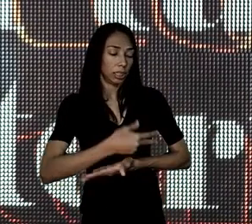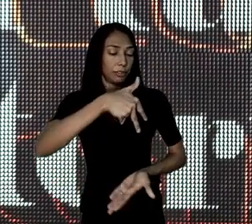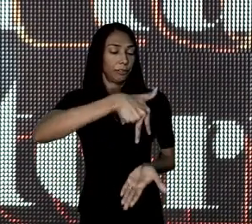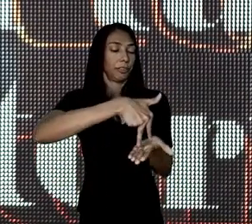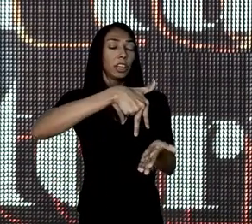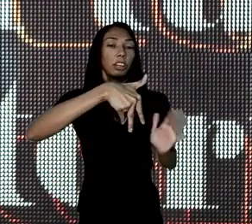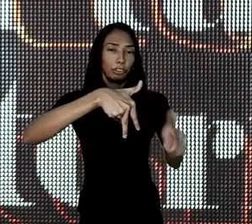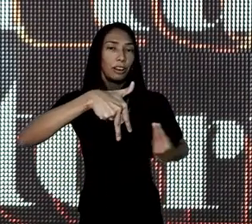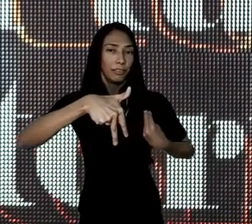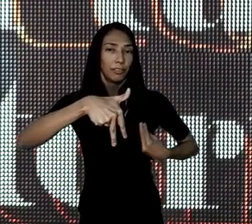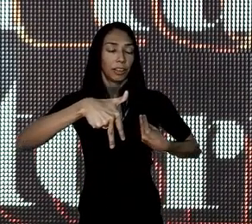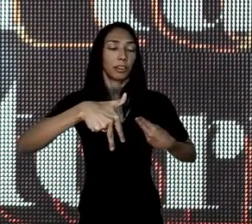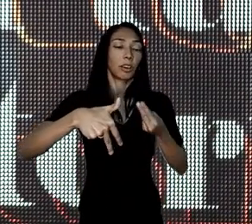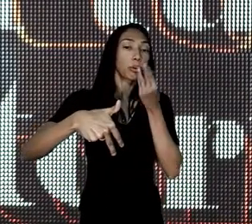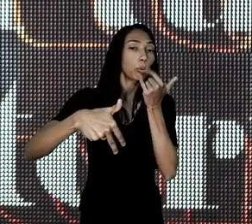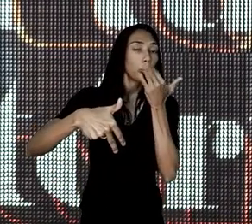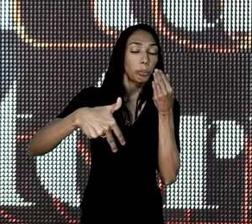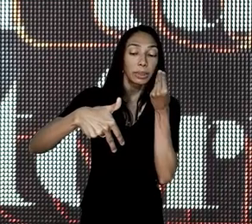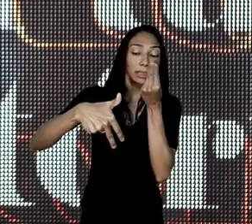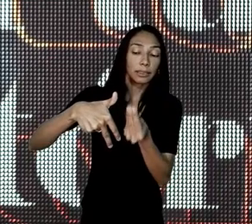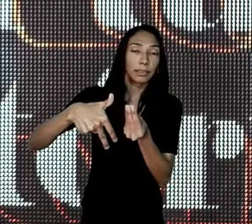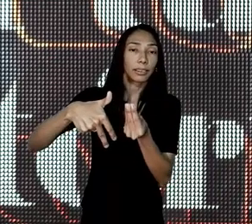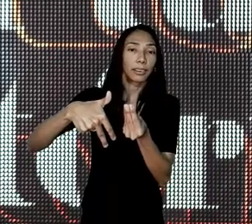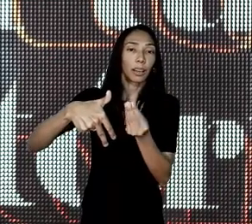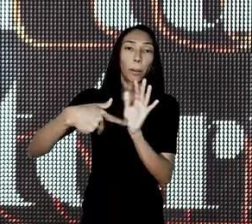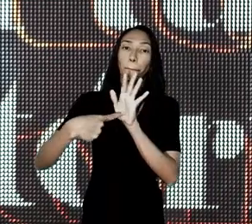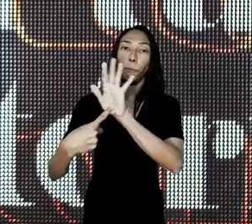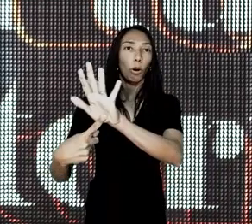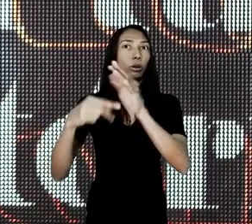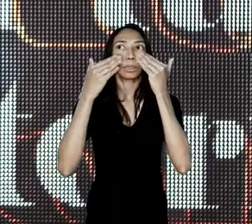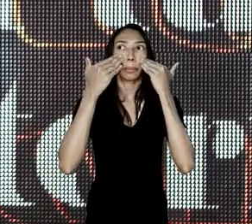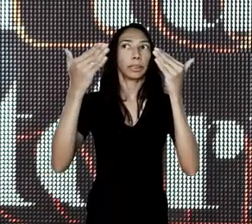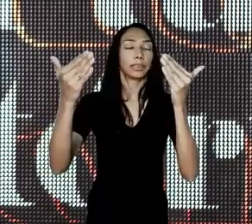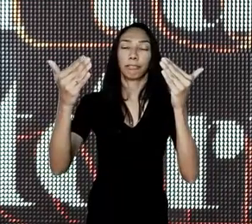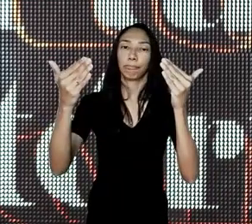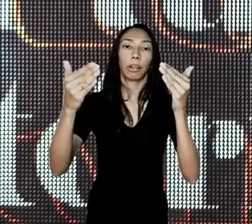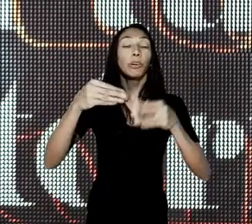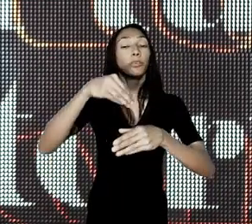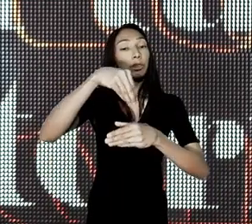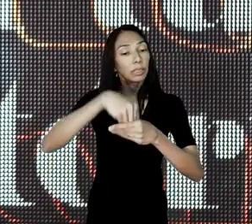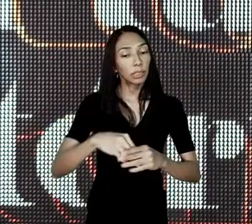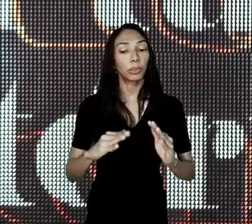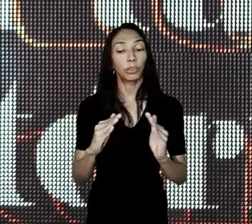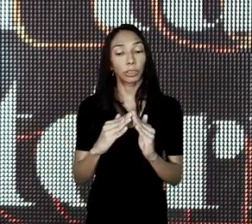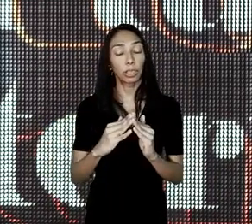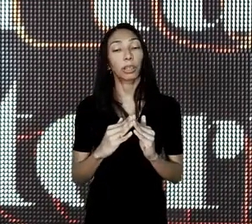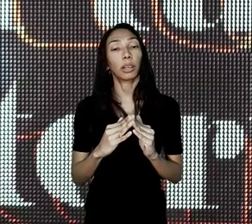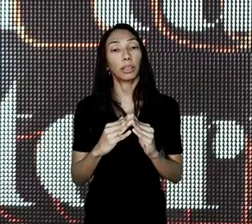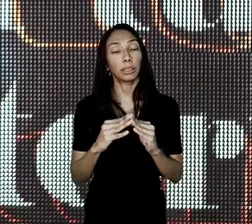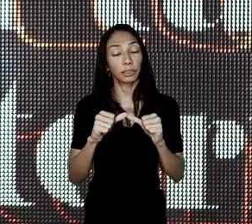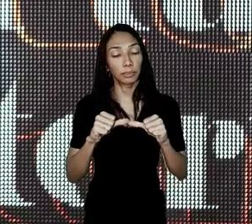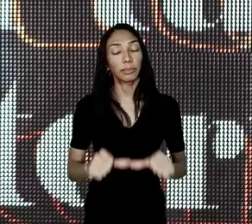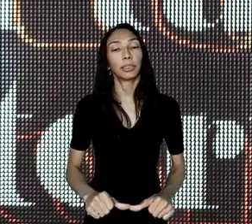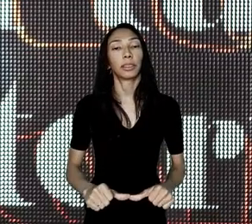comer, alimentem a menina e não levem ela ainda a público, fiquem com ela um tempinho em casa. E eu aprendo